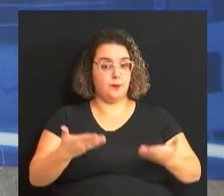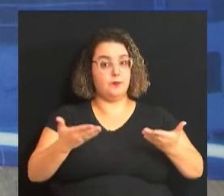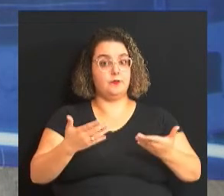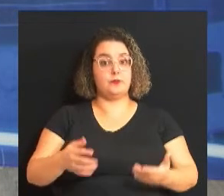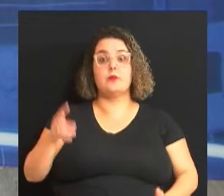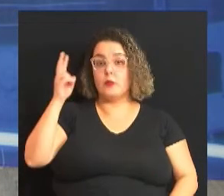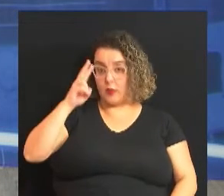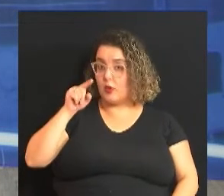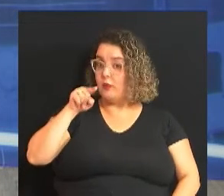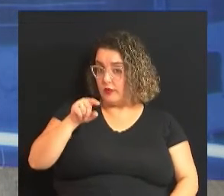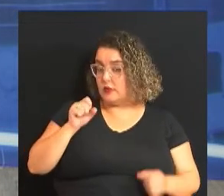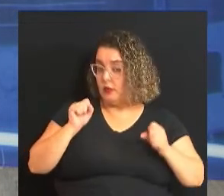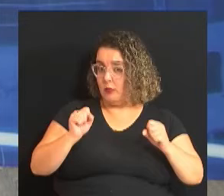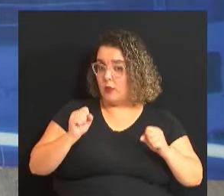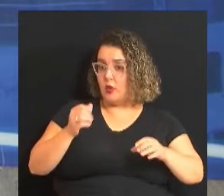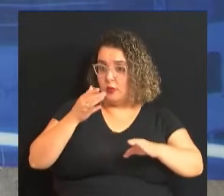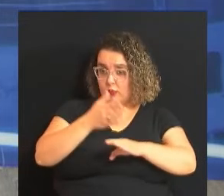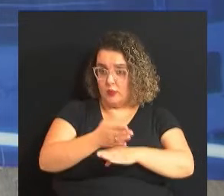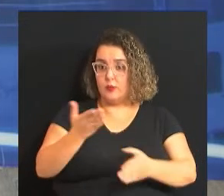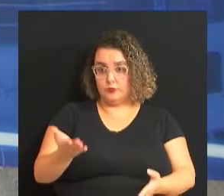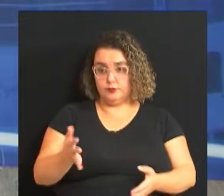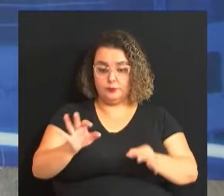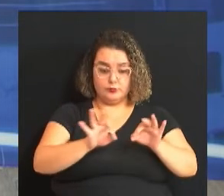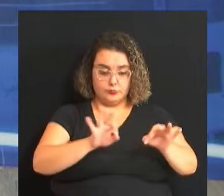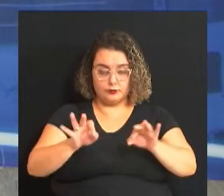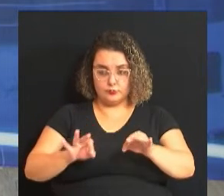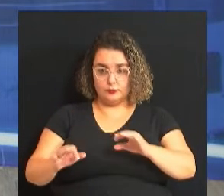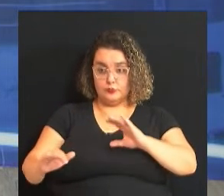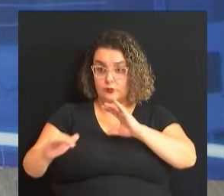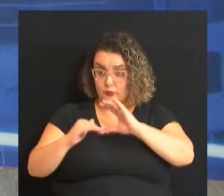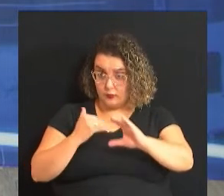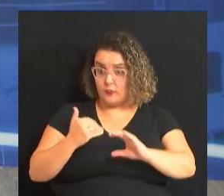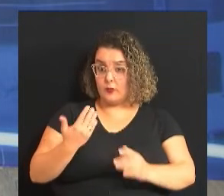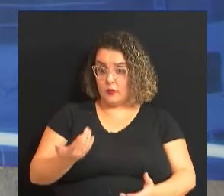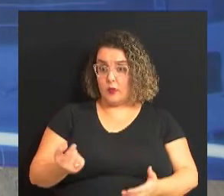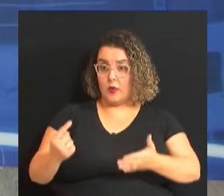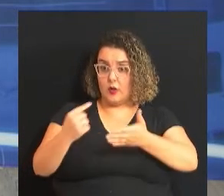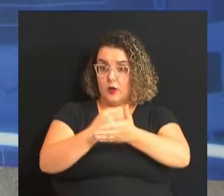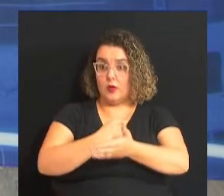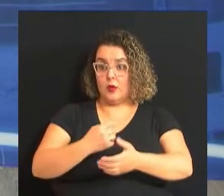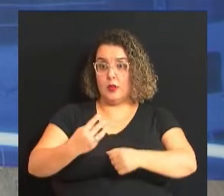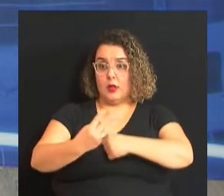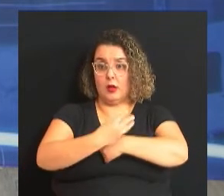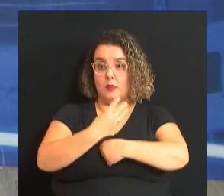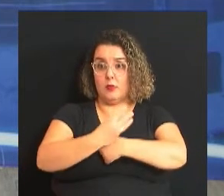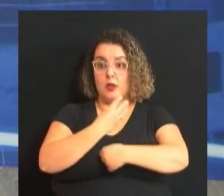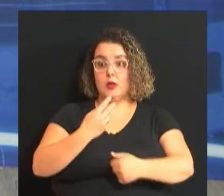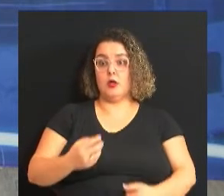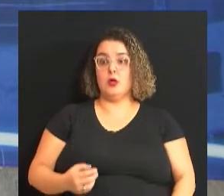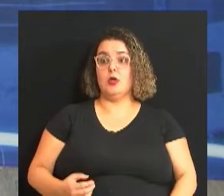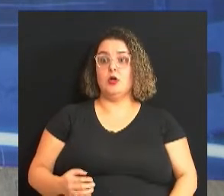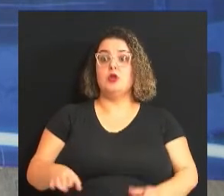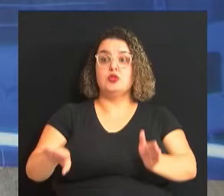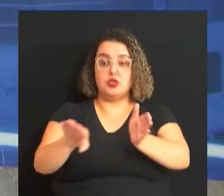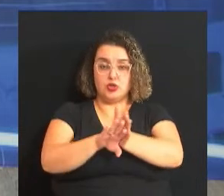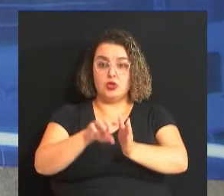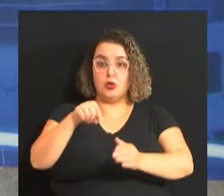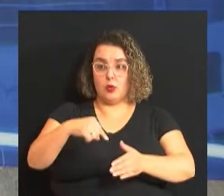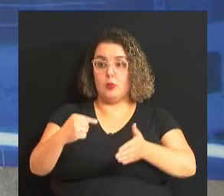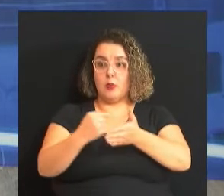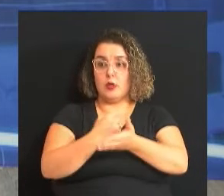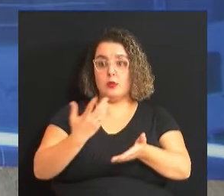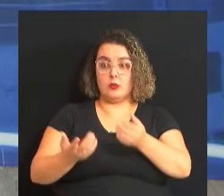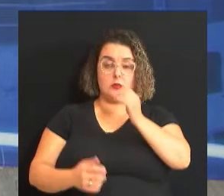também pode participar do nosso programa, é só enviar sua pergunta por meio do nosso WhatsApp. Doutor, chegou pergunta aqui